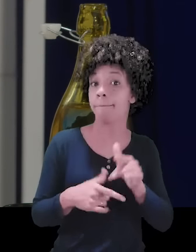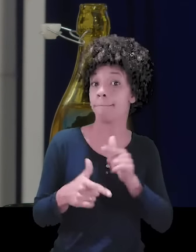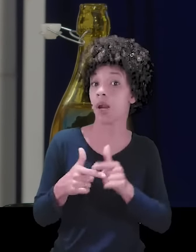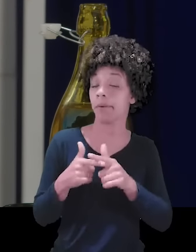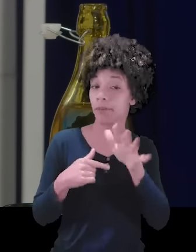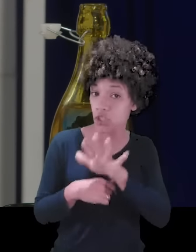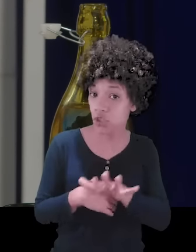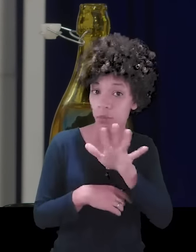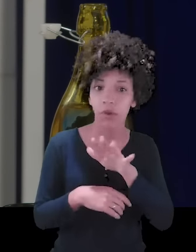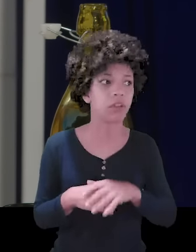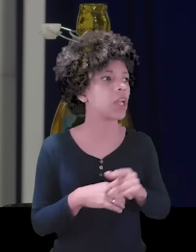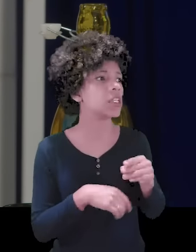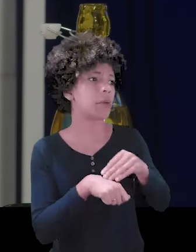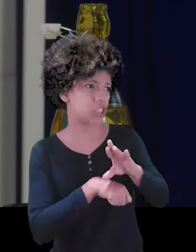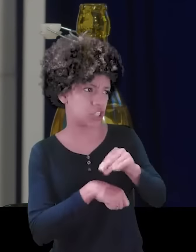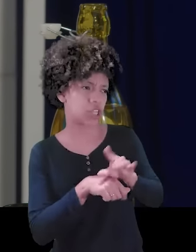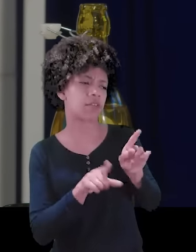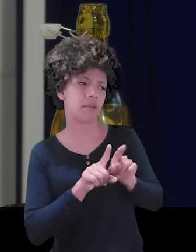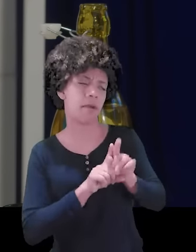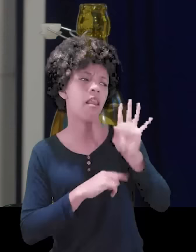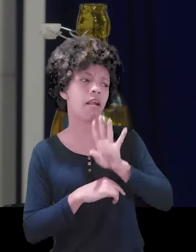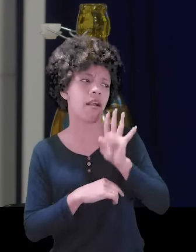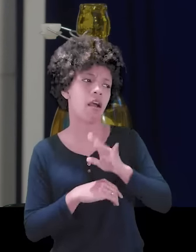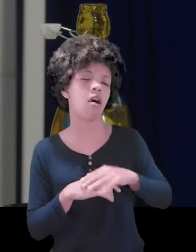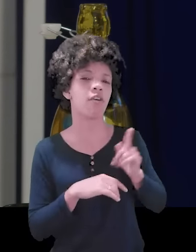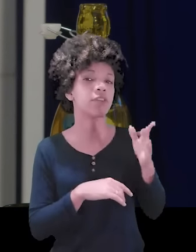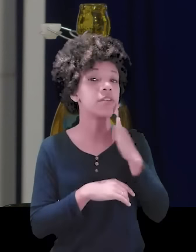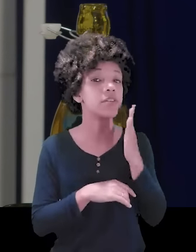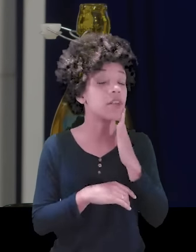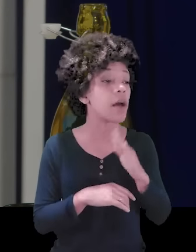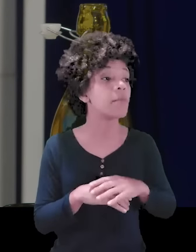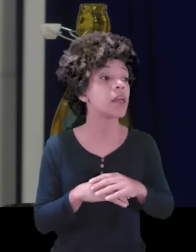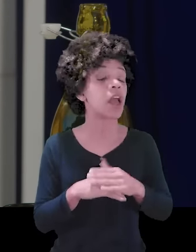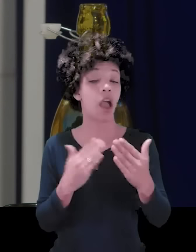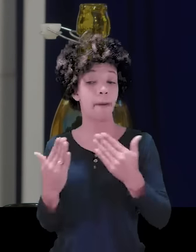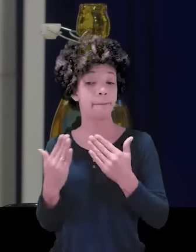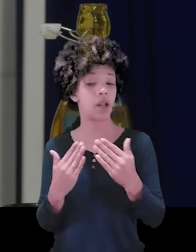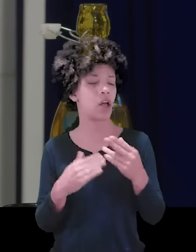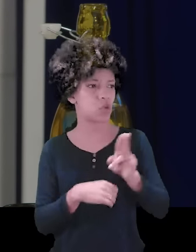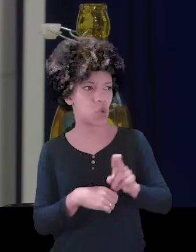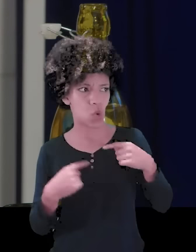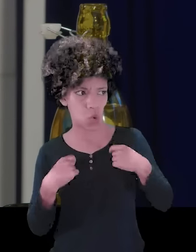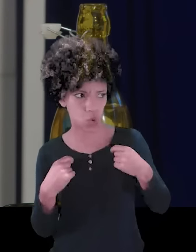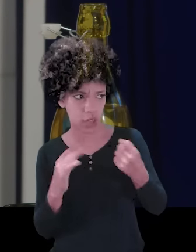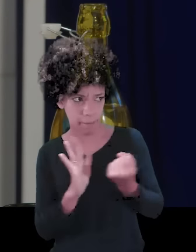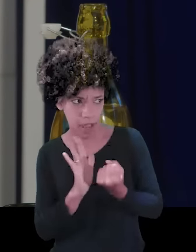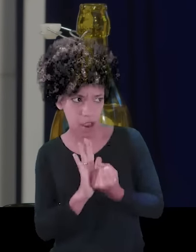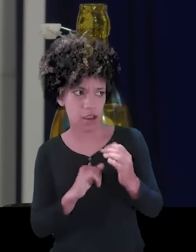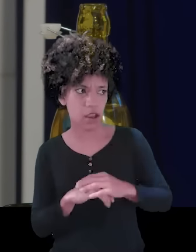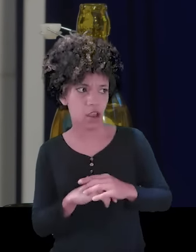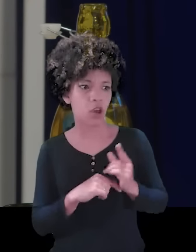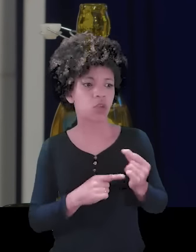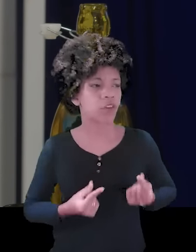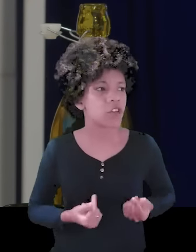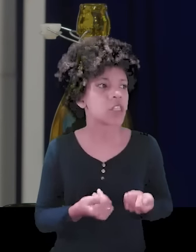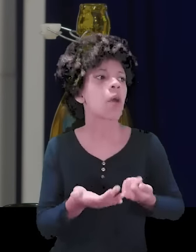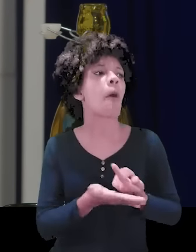toda a nossa senhora Isso é isso é uma dica também bem legal você sabe a procedência daquilo que você usa o que Você